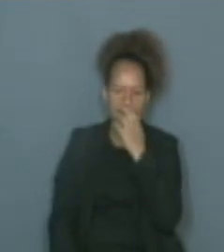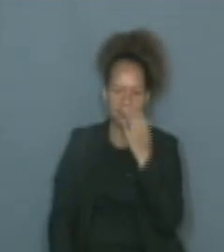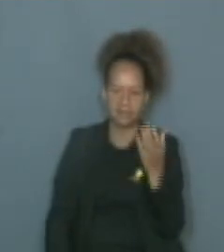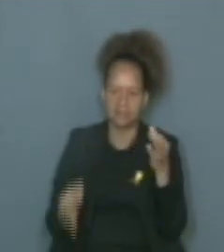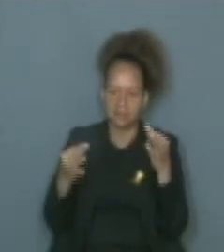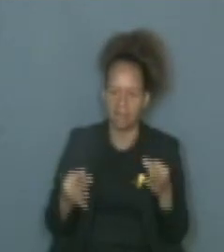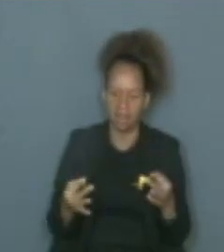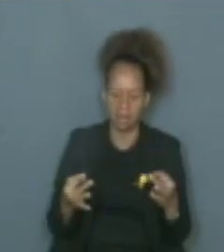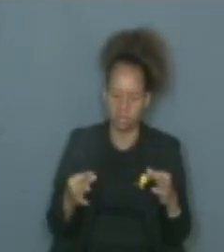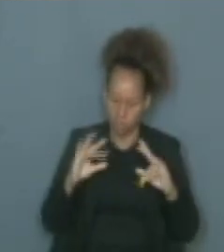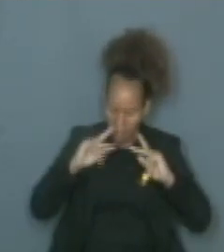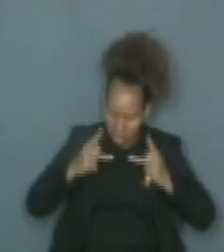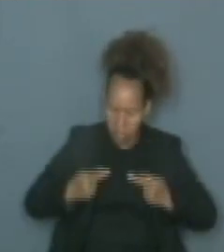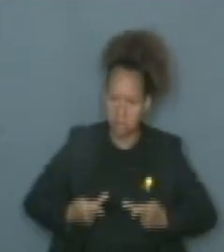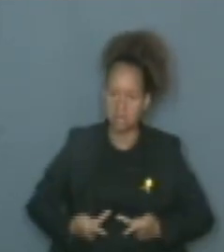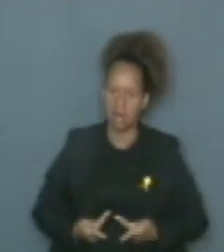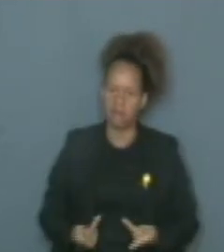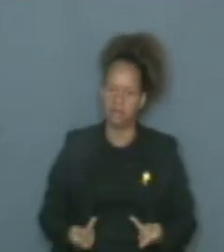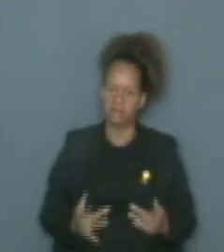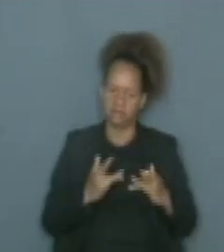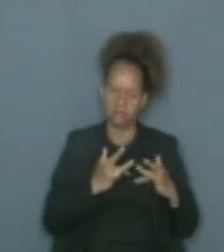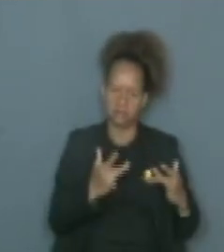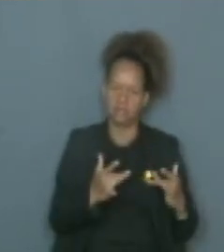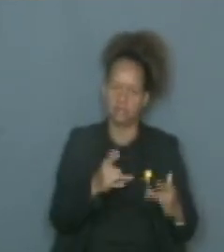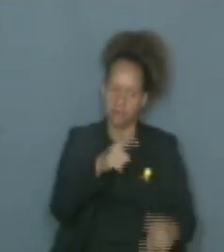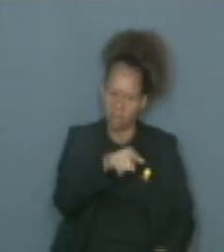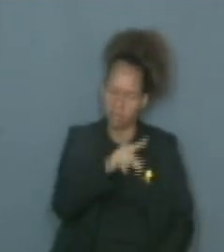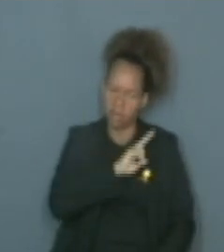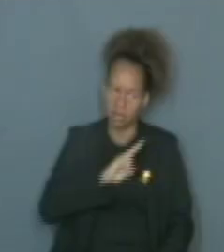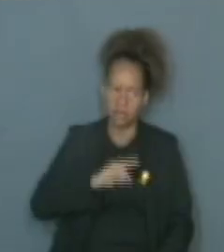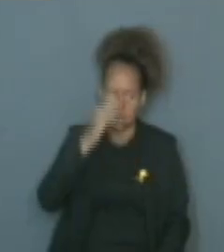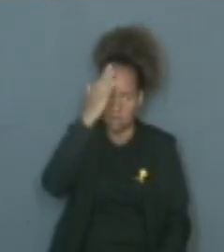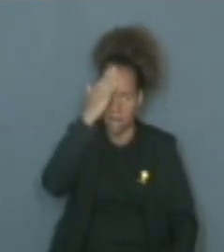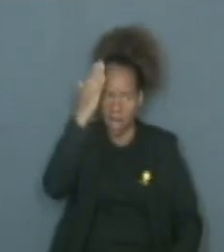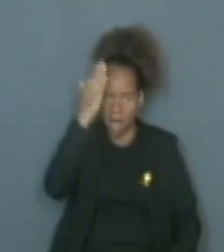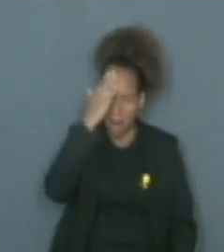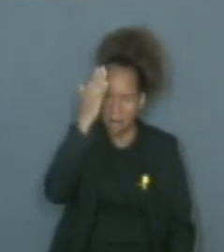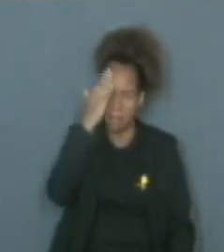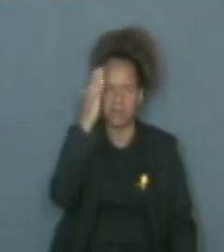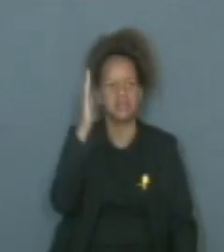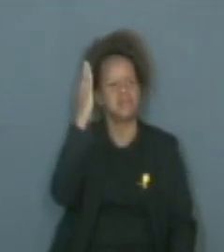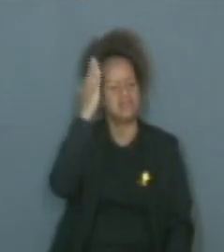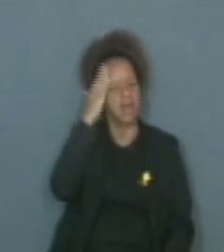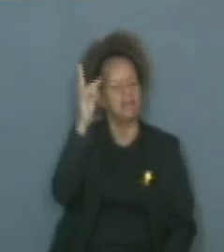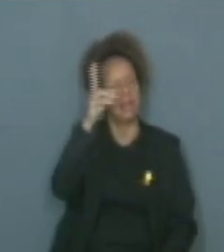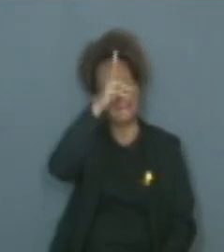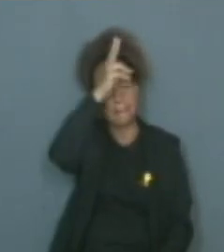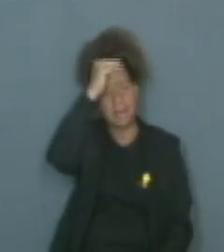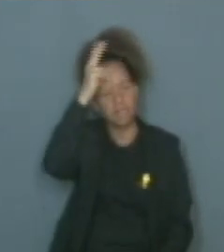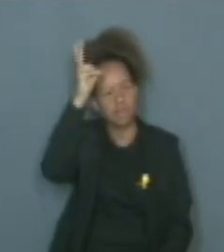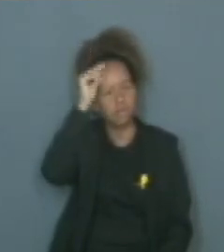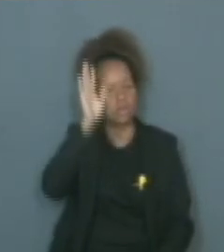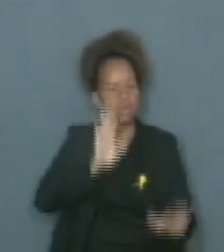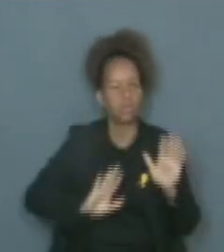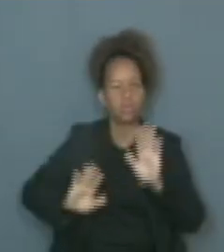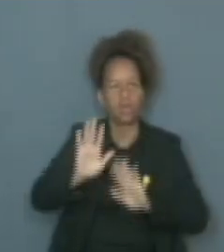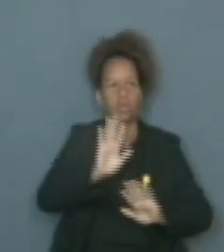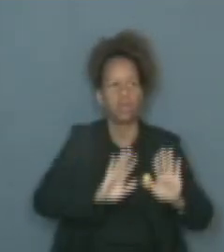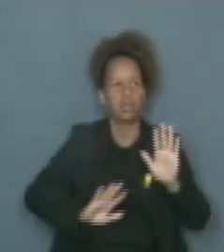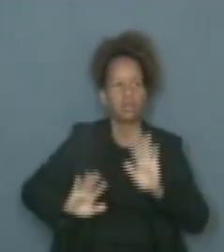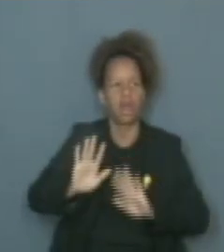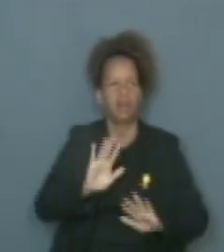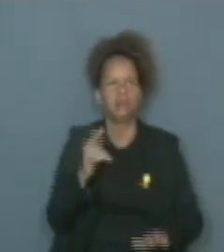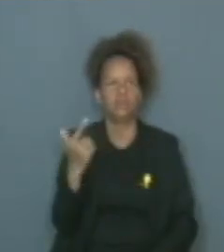adequado, humanizado? O vereador sabe disso. Sabe que a prefeitura não tem zelo, não tem